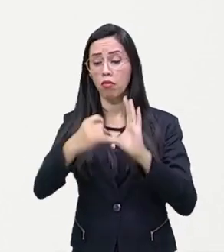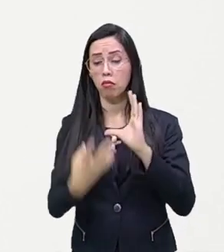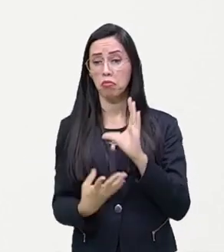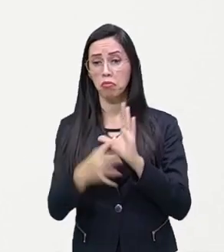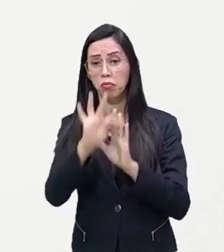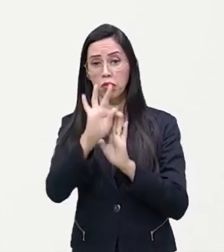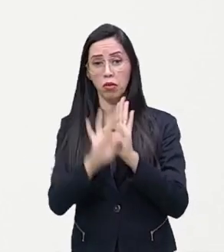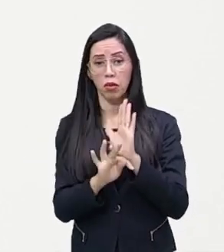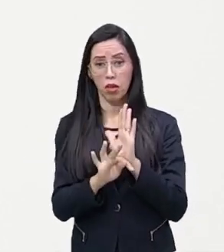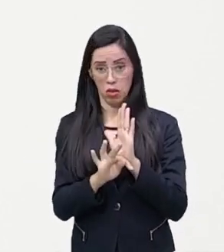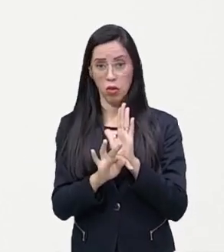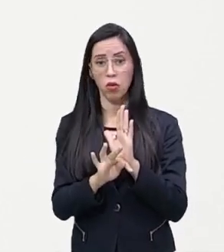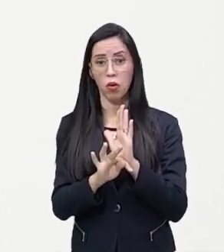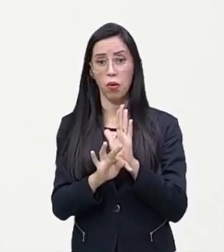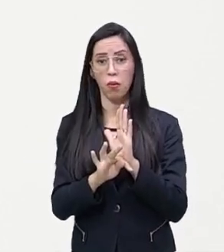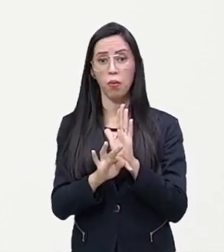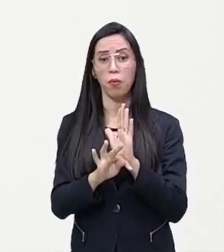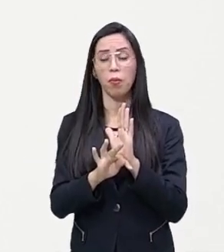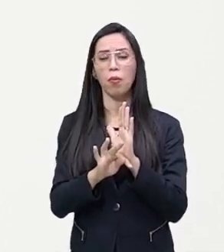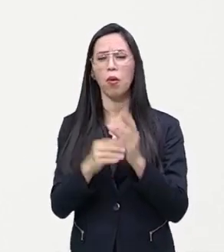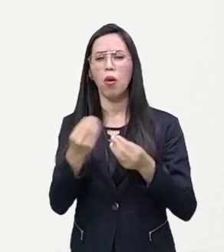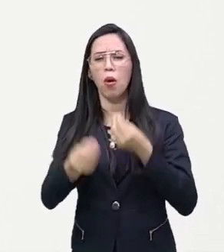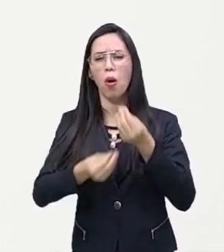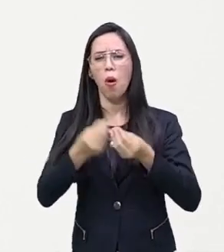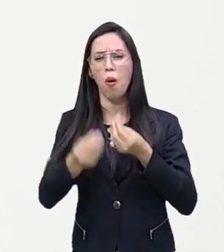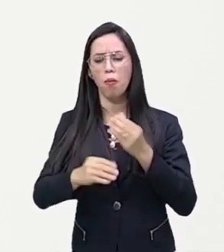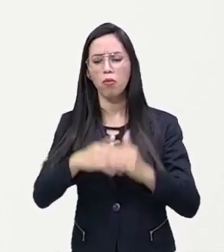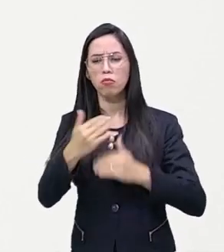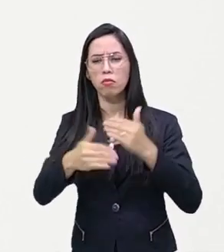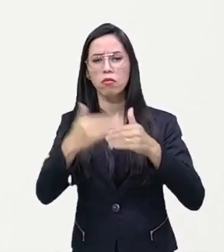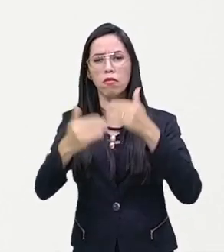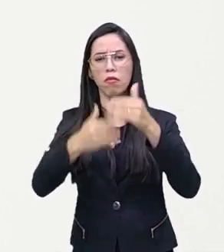forma como o discurso é desenvolvido,